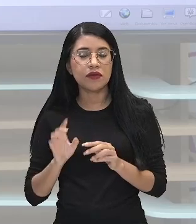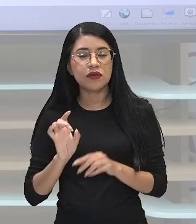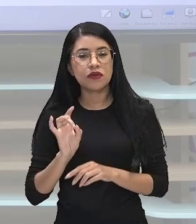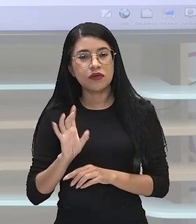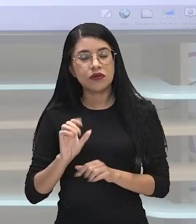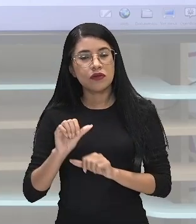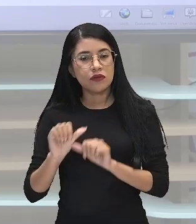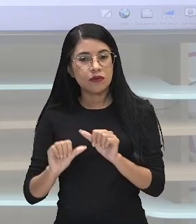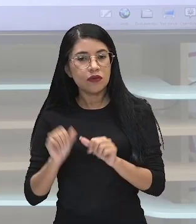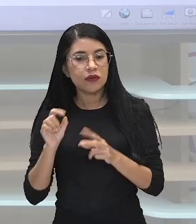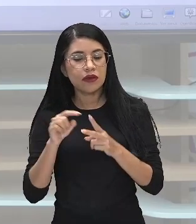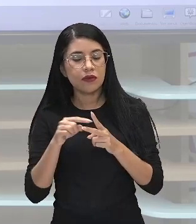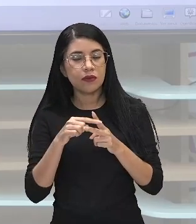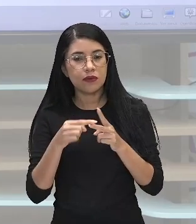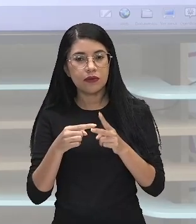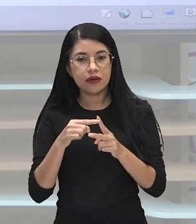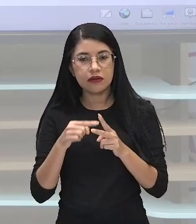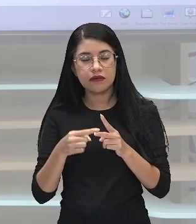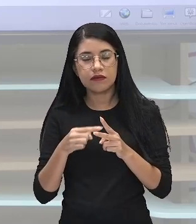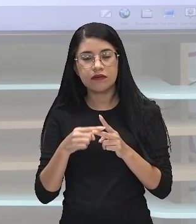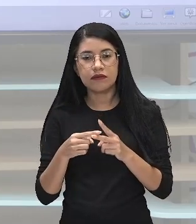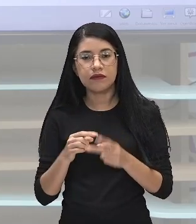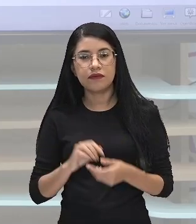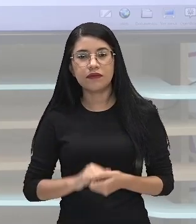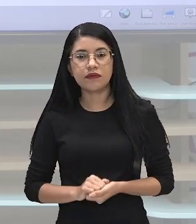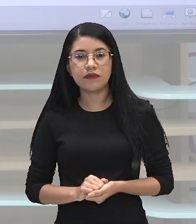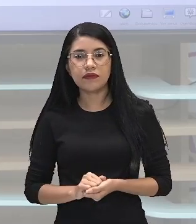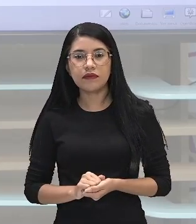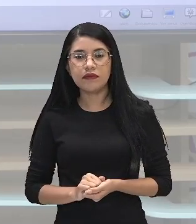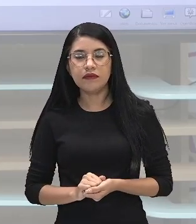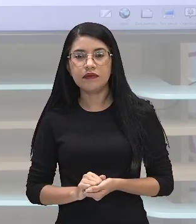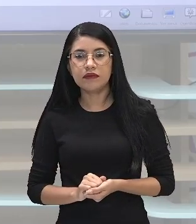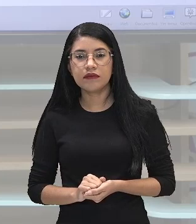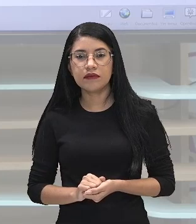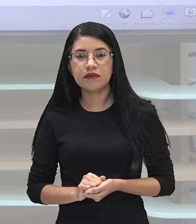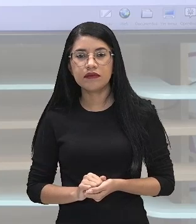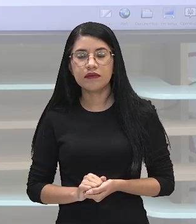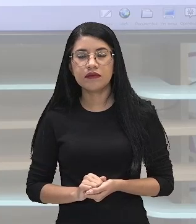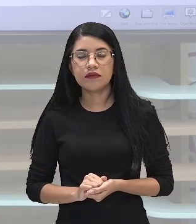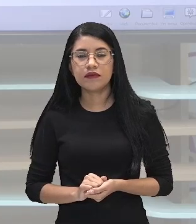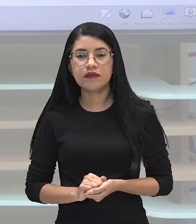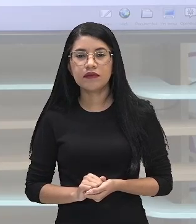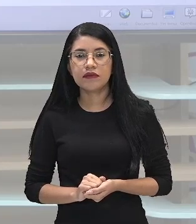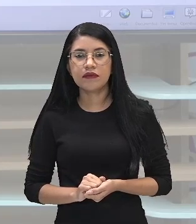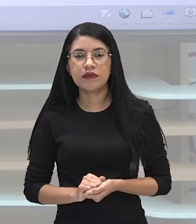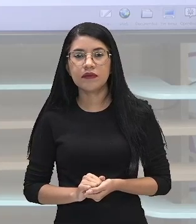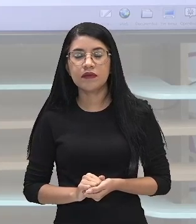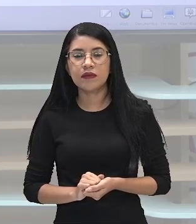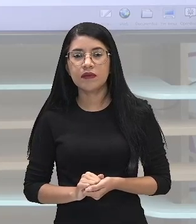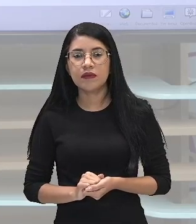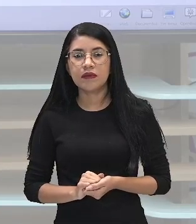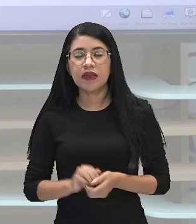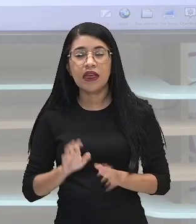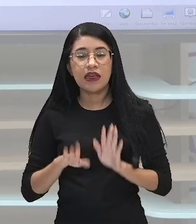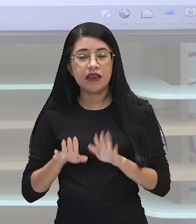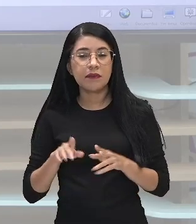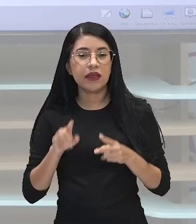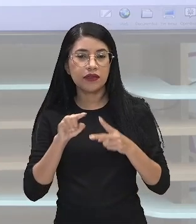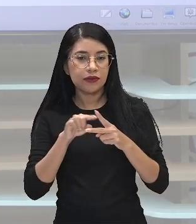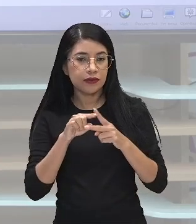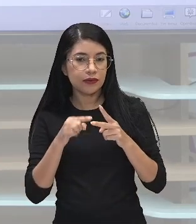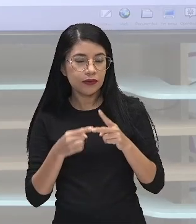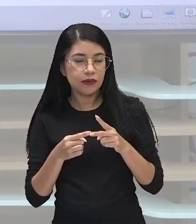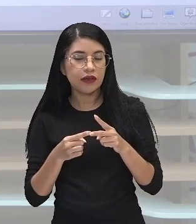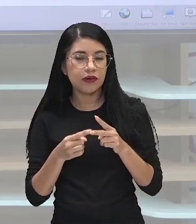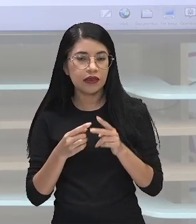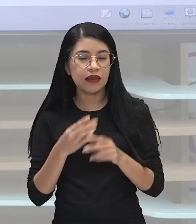Elas têm ali alguma coisa em comum, a gente acaba utilizando, né, apenas de acordo com o ângulo que for dado ali